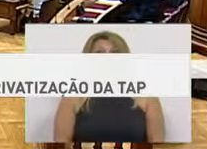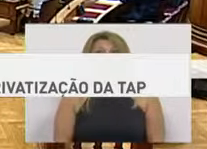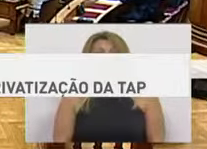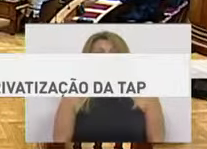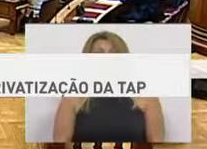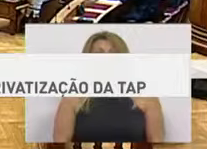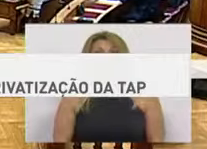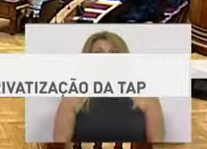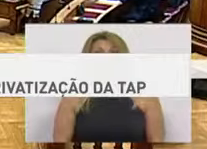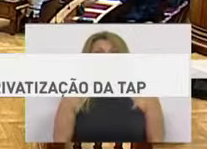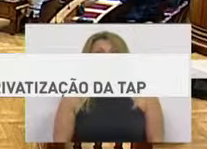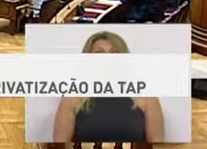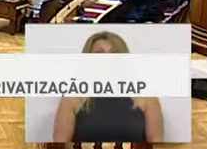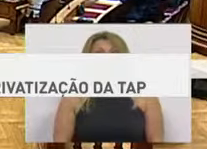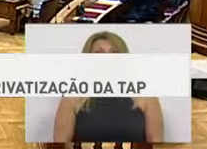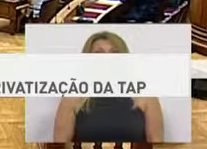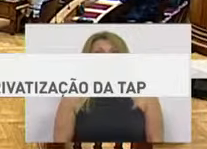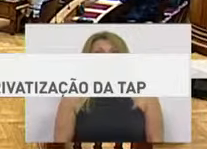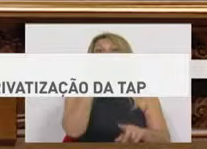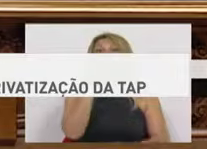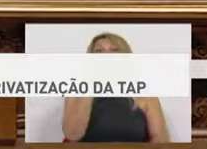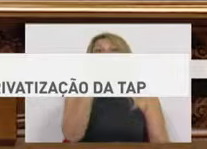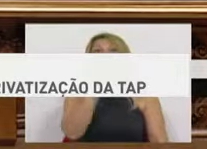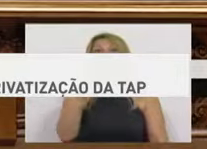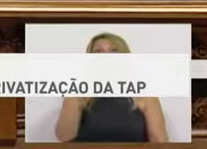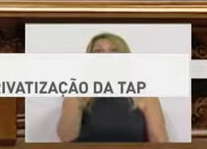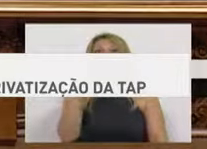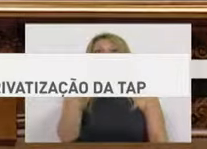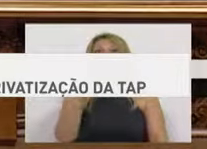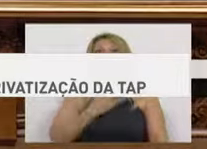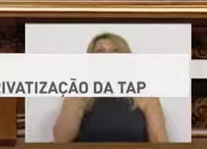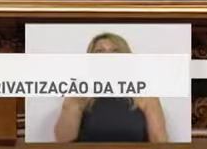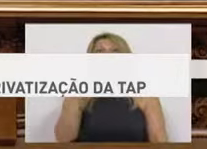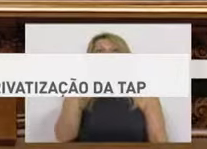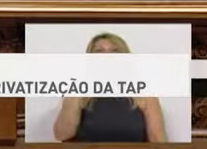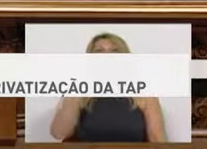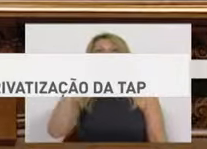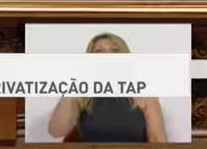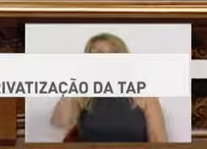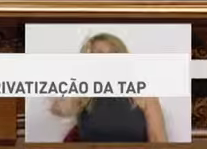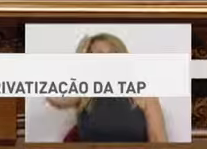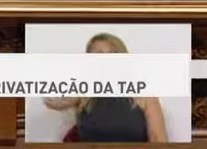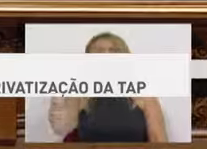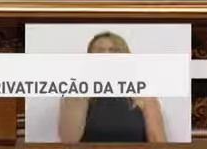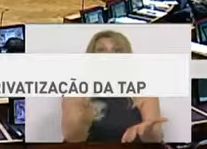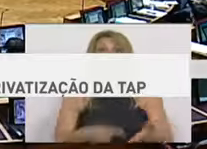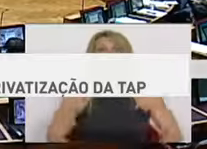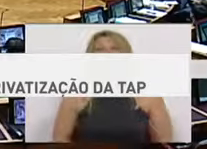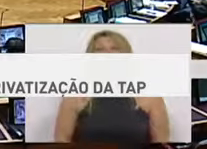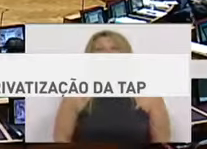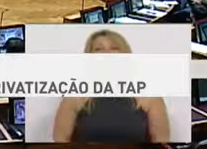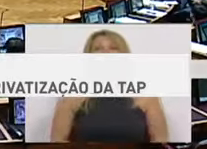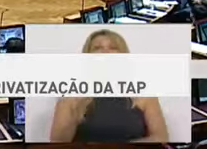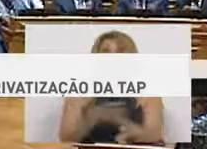A venda da TAP e a crise na Grécia prometiam marcar aquele que foi o último debate quinzenal da legislatura, mas o primeiro-ministro